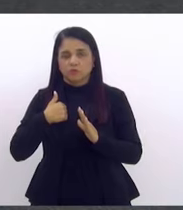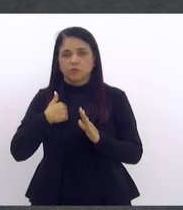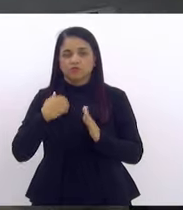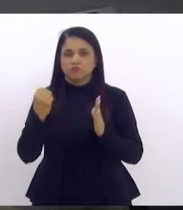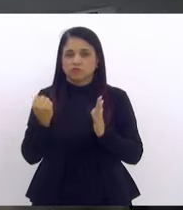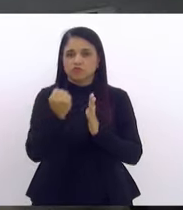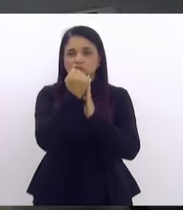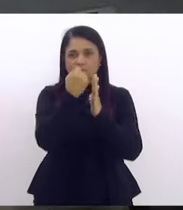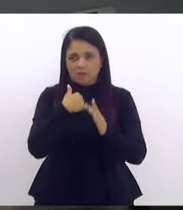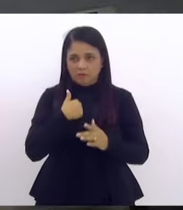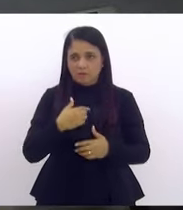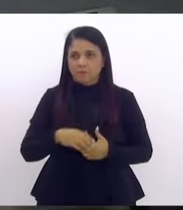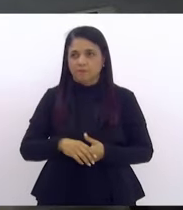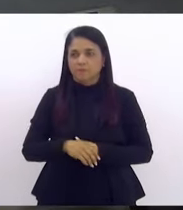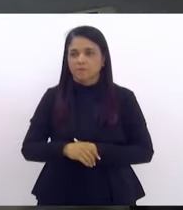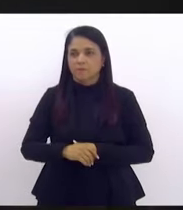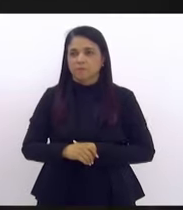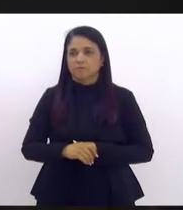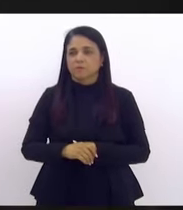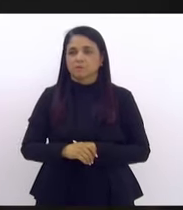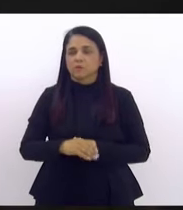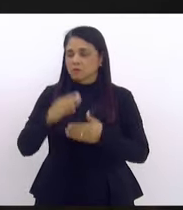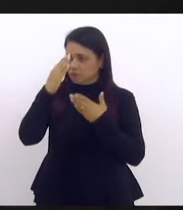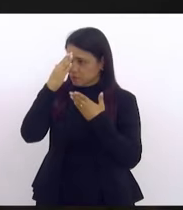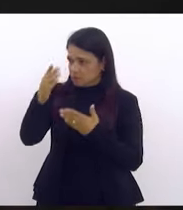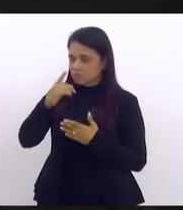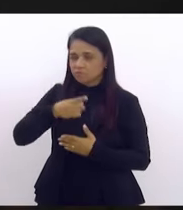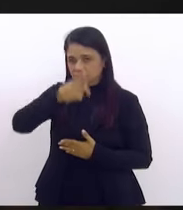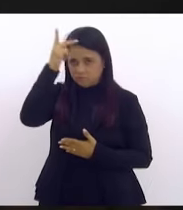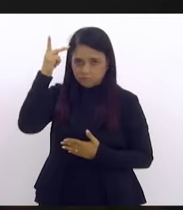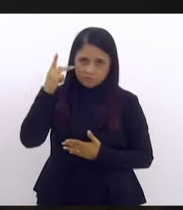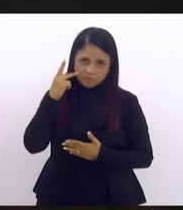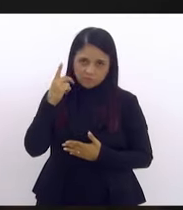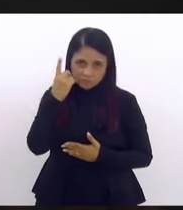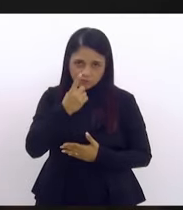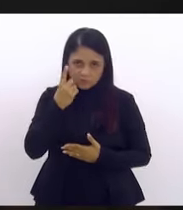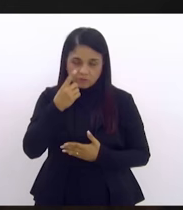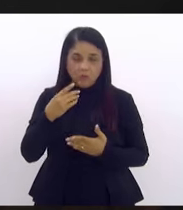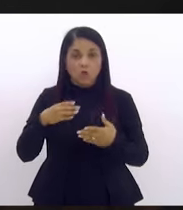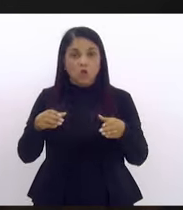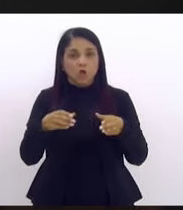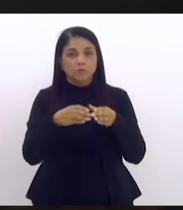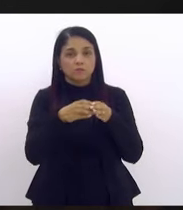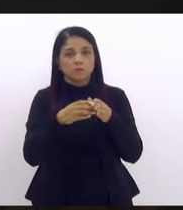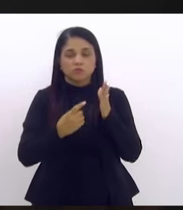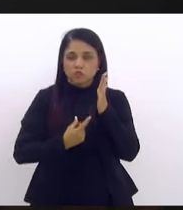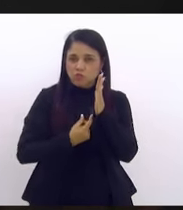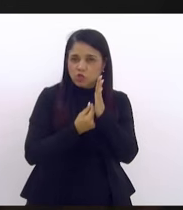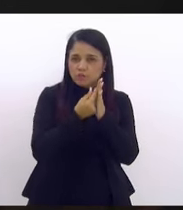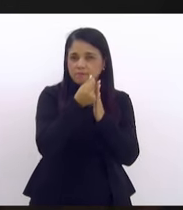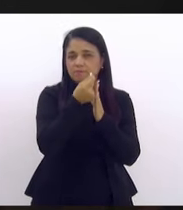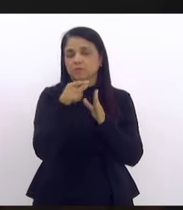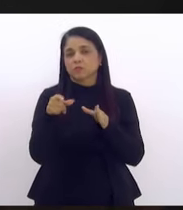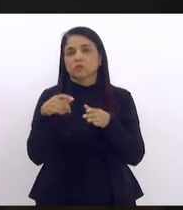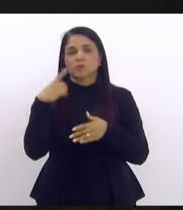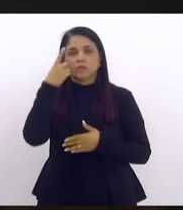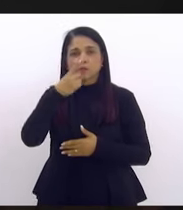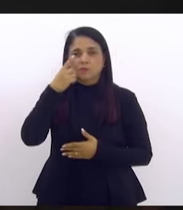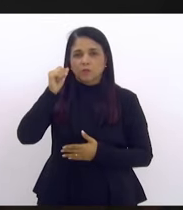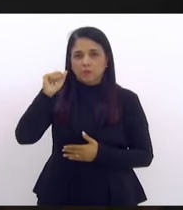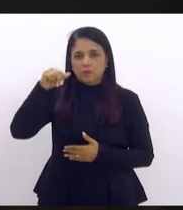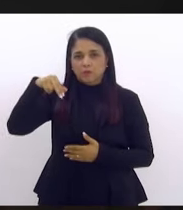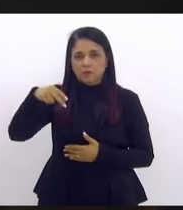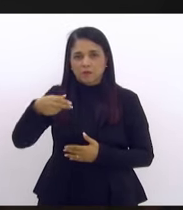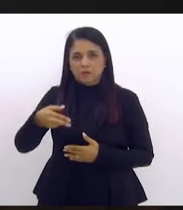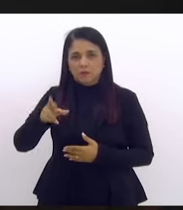destaques. Muito obrigado, deputado Luiz Paulo. Pela Comissão de Orçamento, deputado André